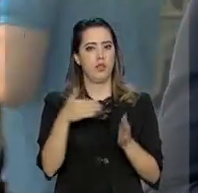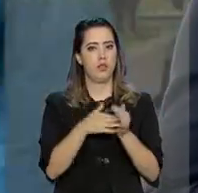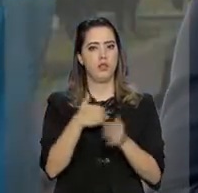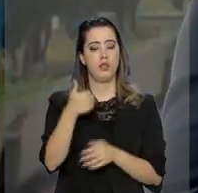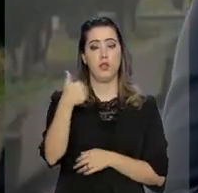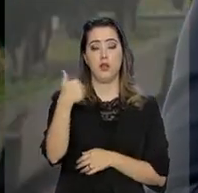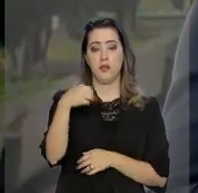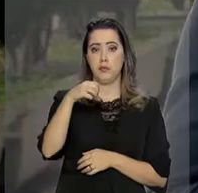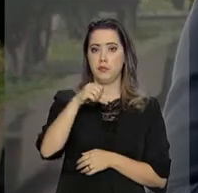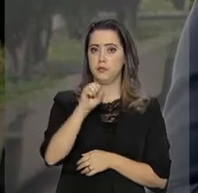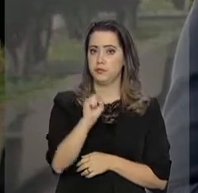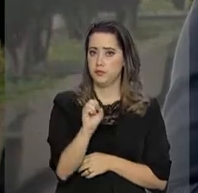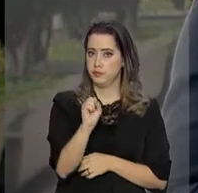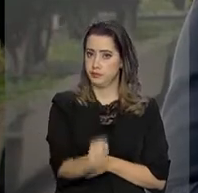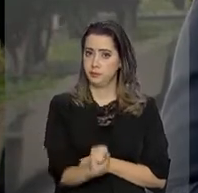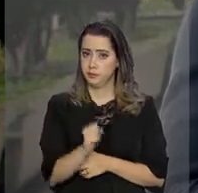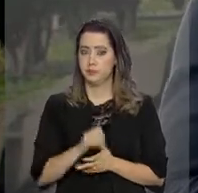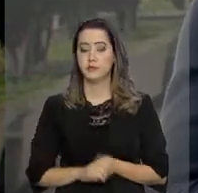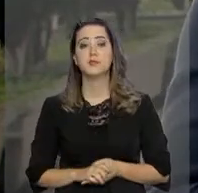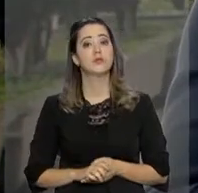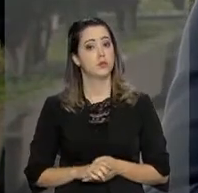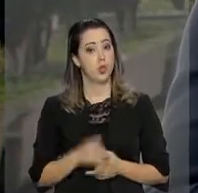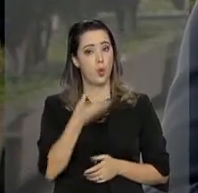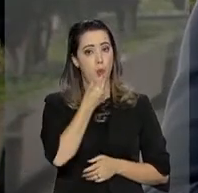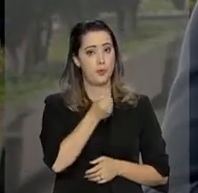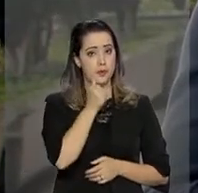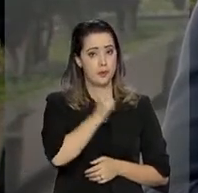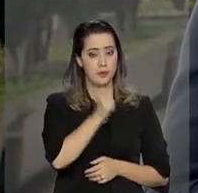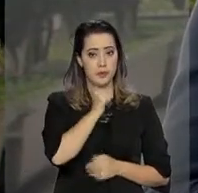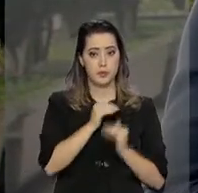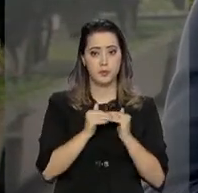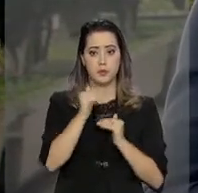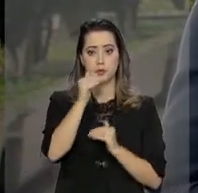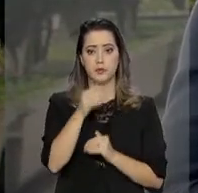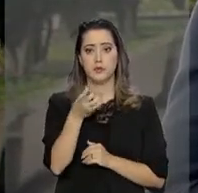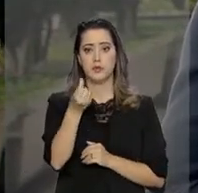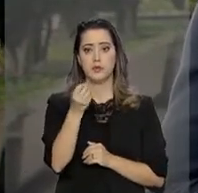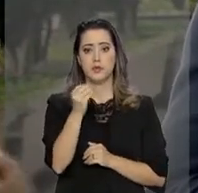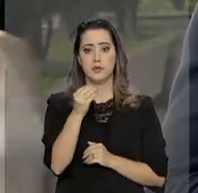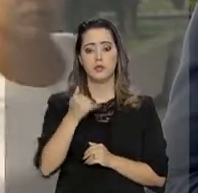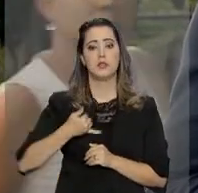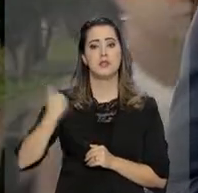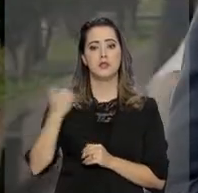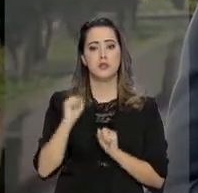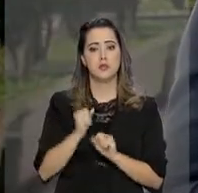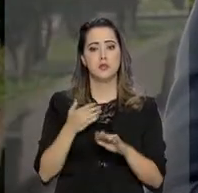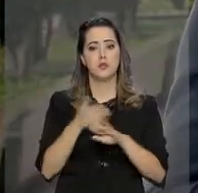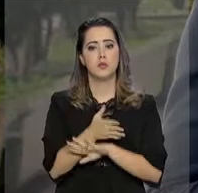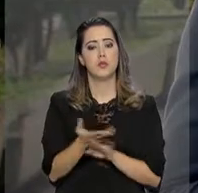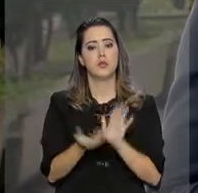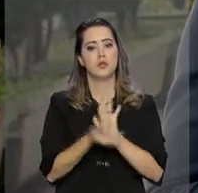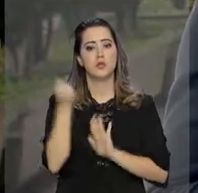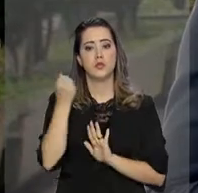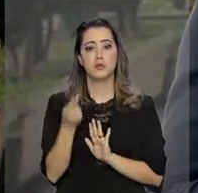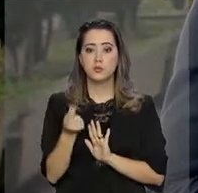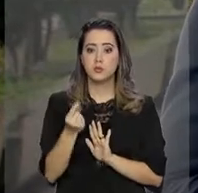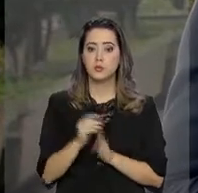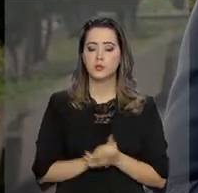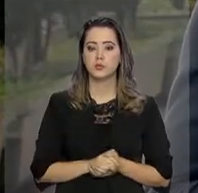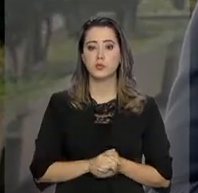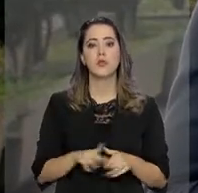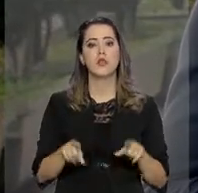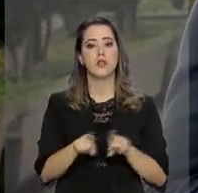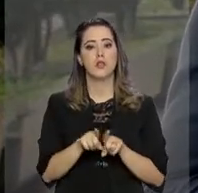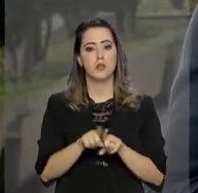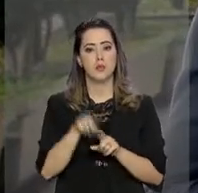outubro de 1988 homens e mulheres a partir de 60 anos já podem sacar o benefício a